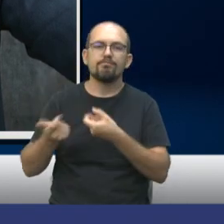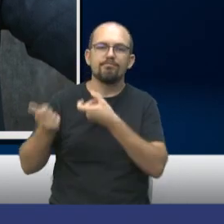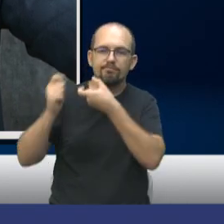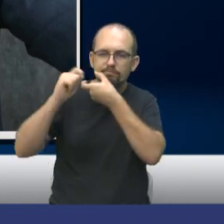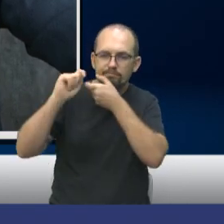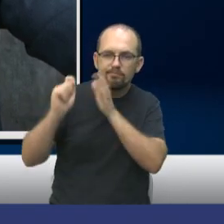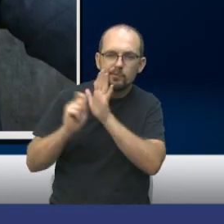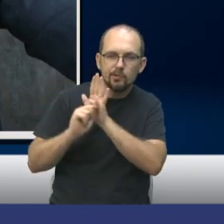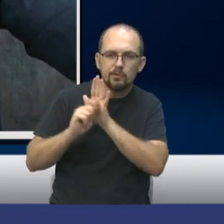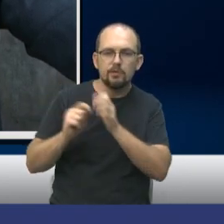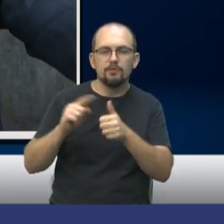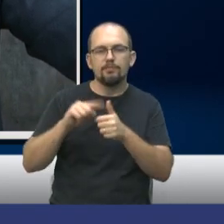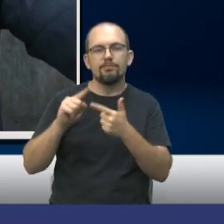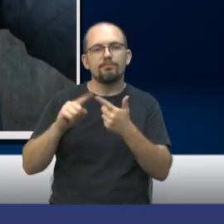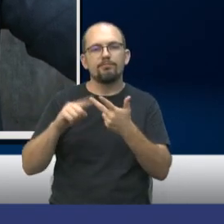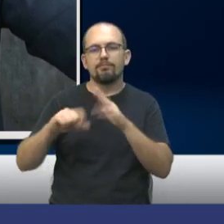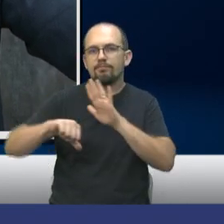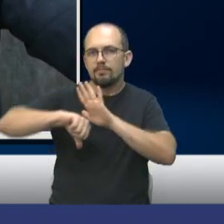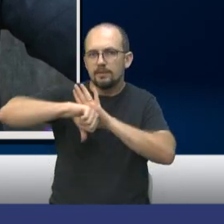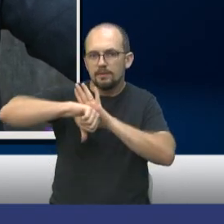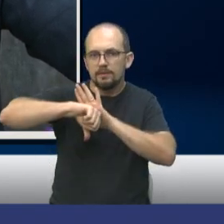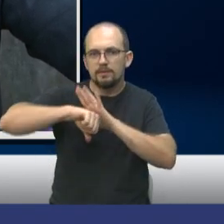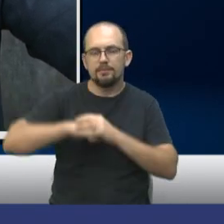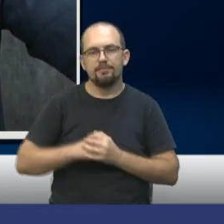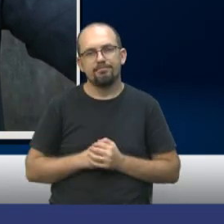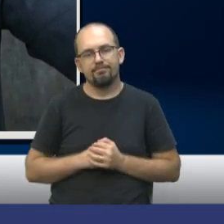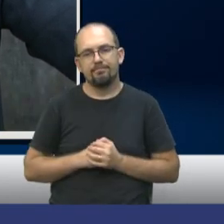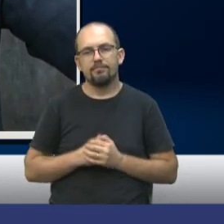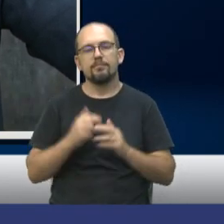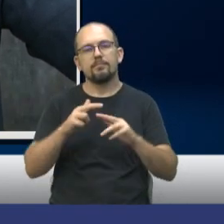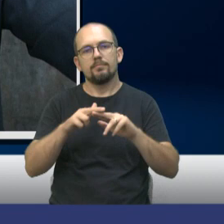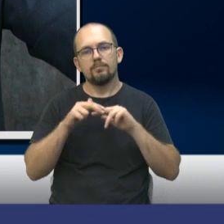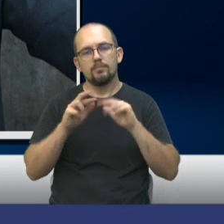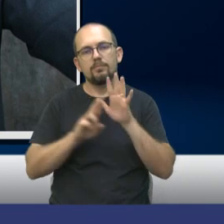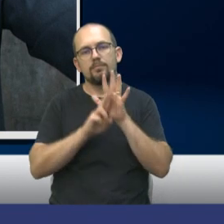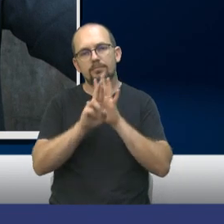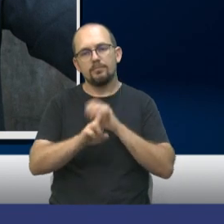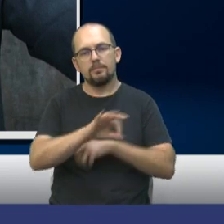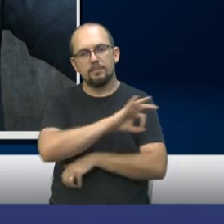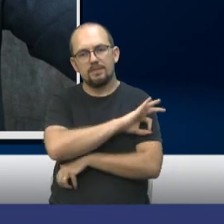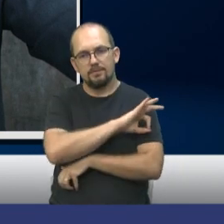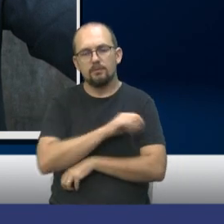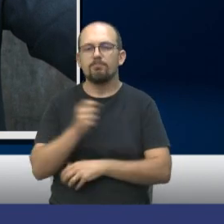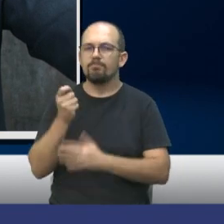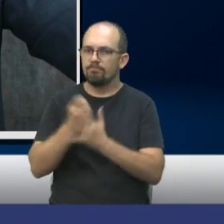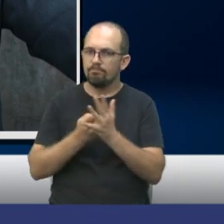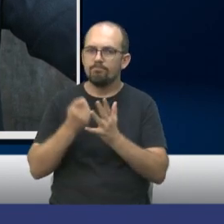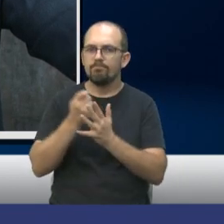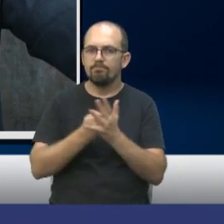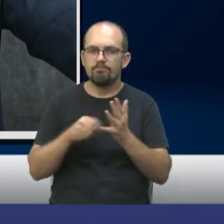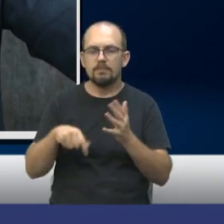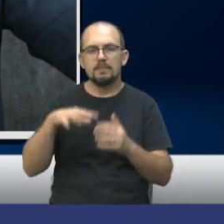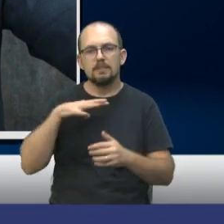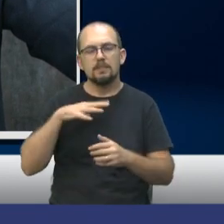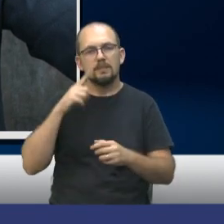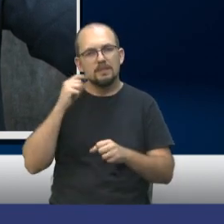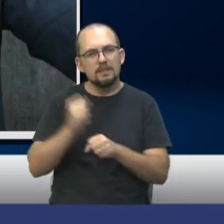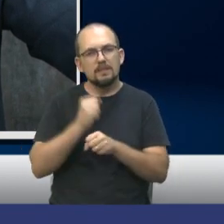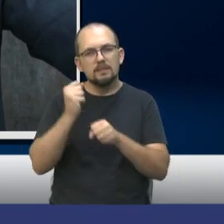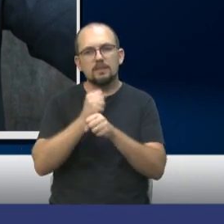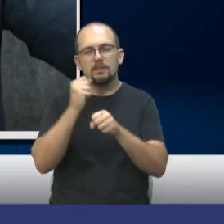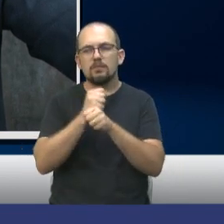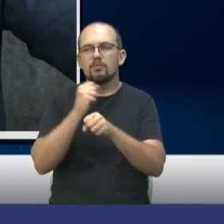criminalidade. Para isso, aí, representando o nosso prefeito, ele fez uma grande batalha na cidade para reformar nossas